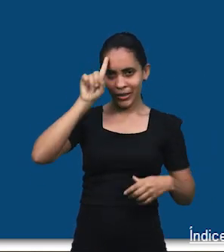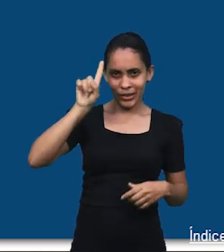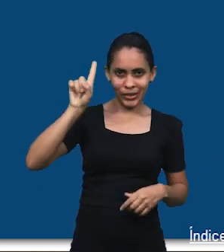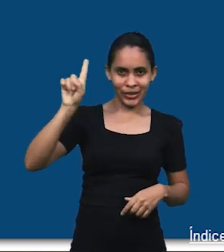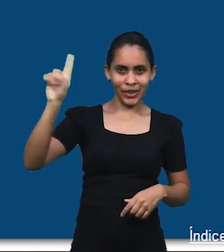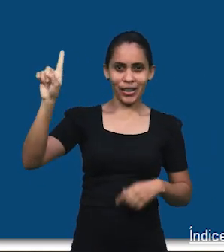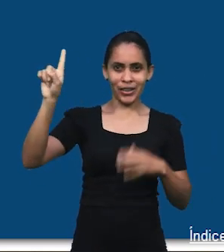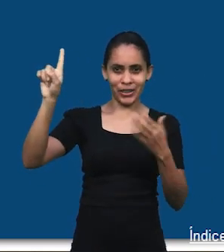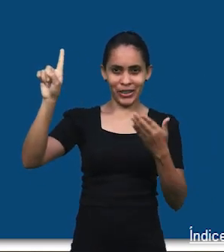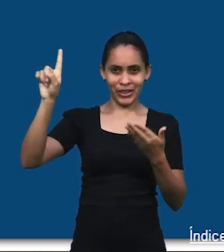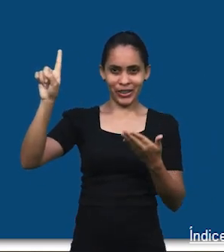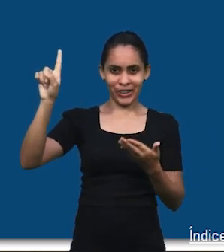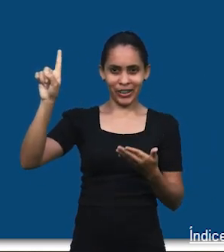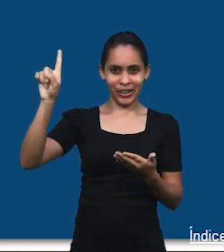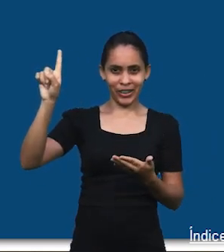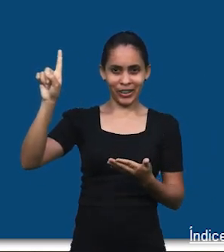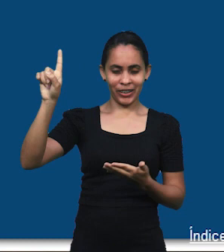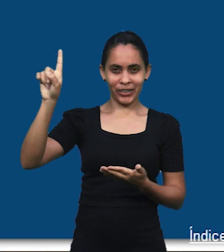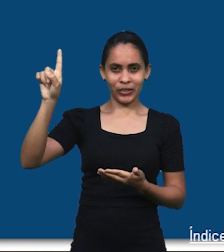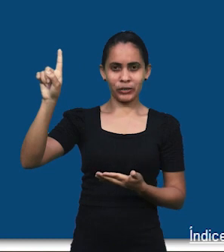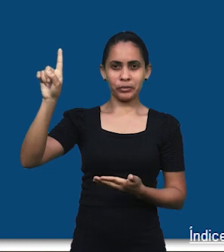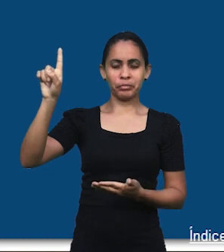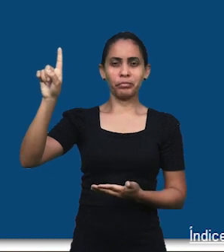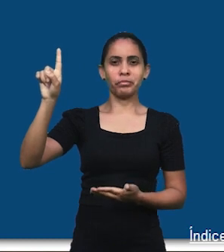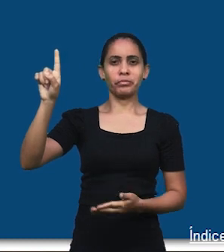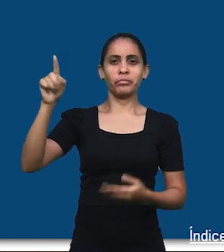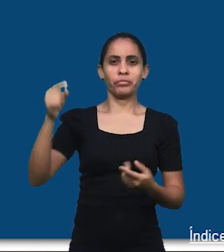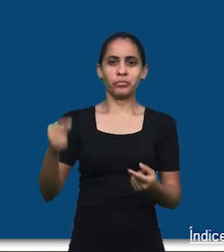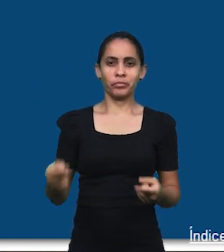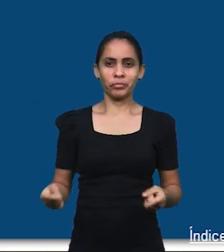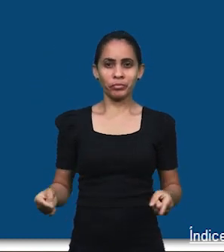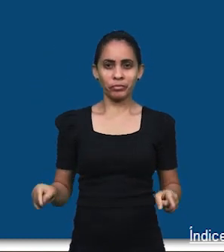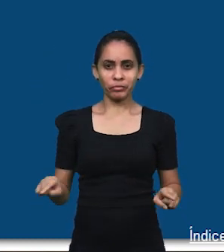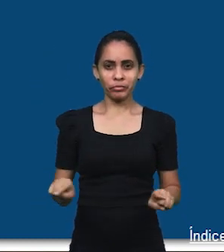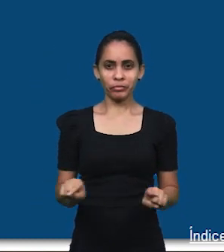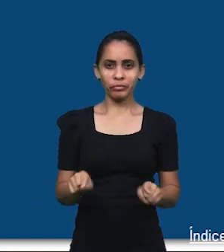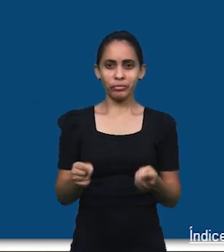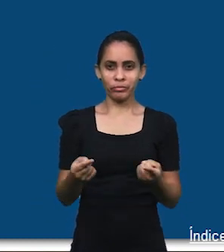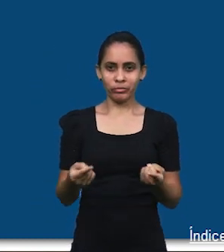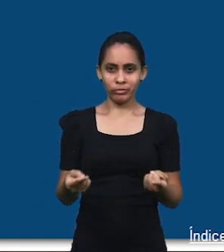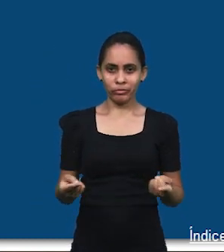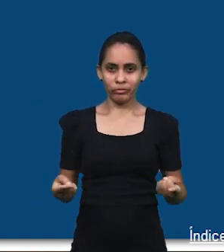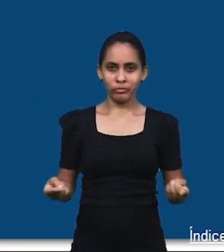declaram a glória de